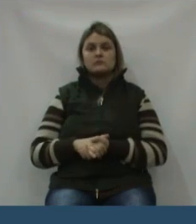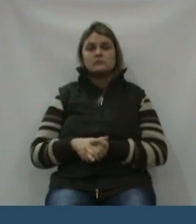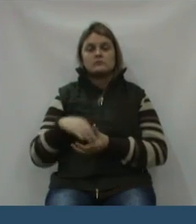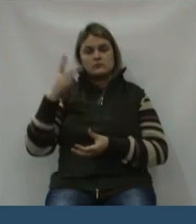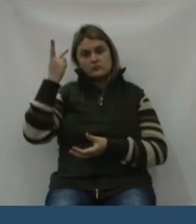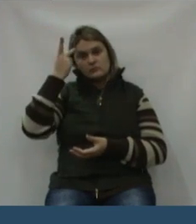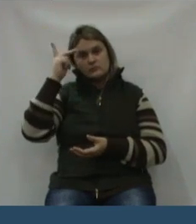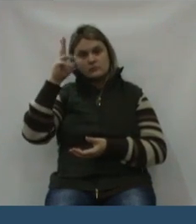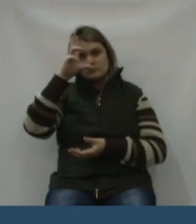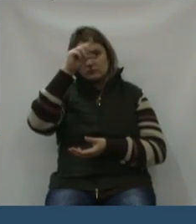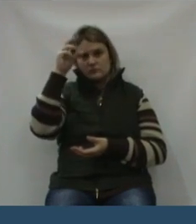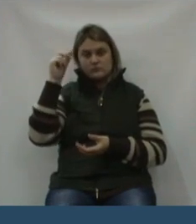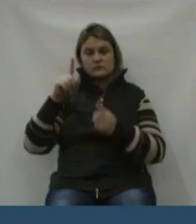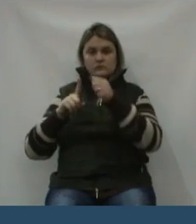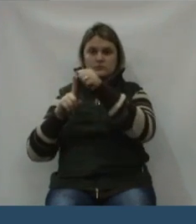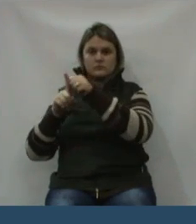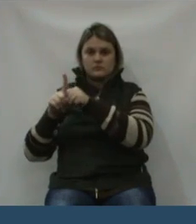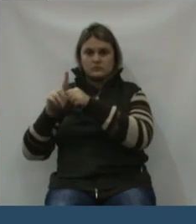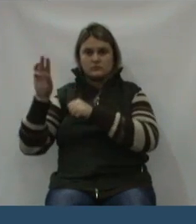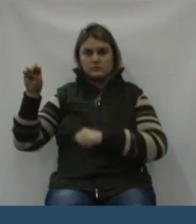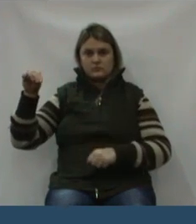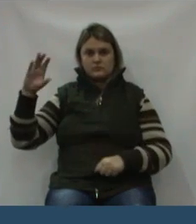para o município, salvo engano, no mês de março,